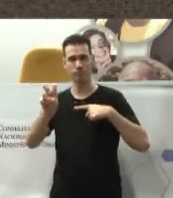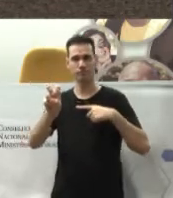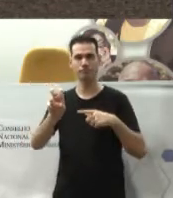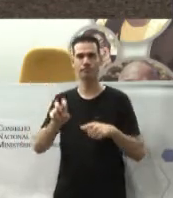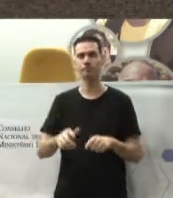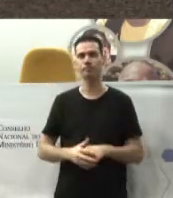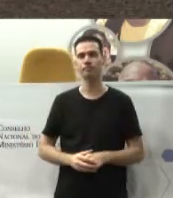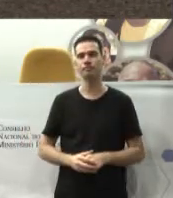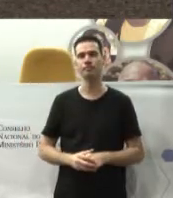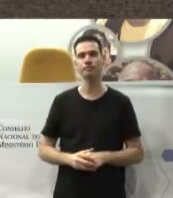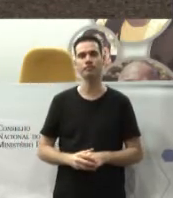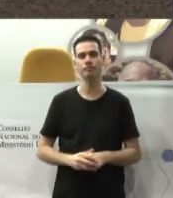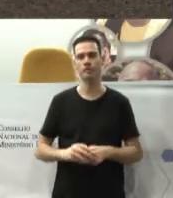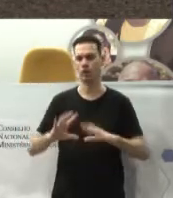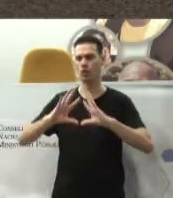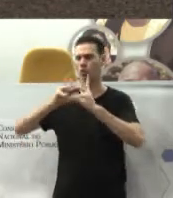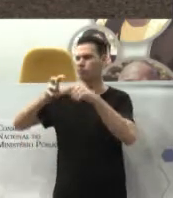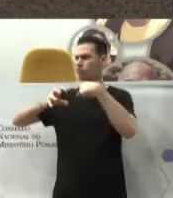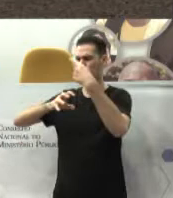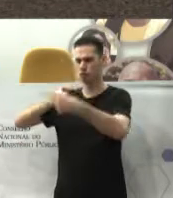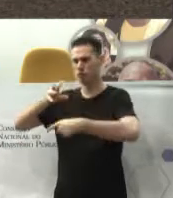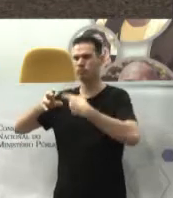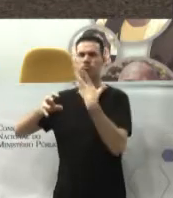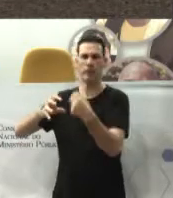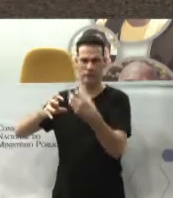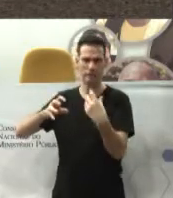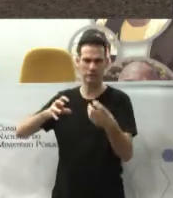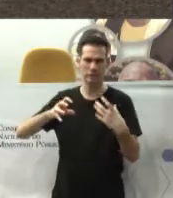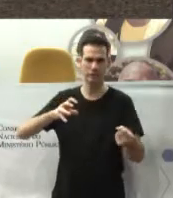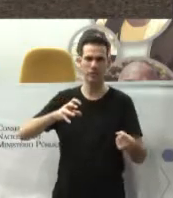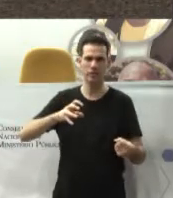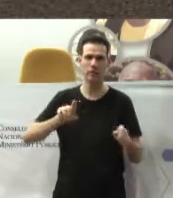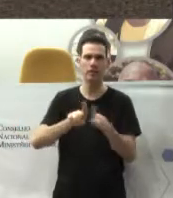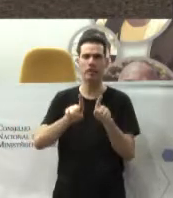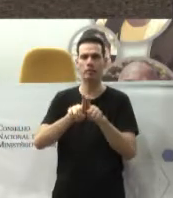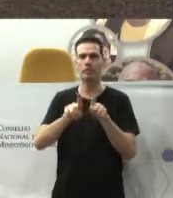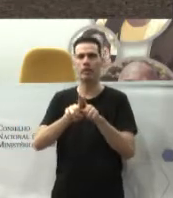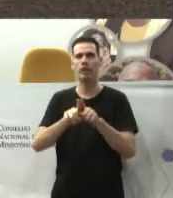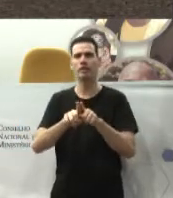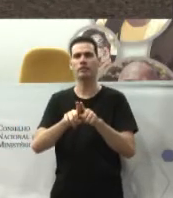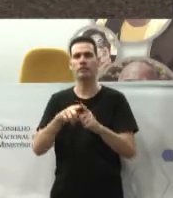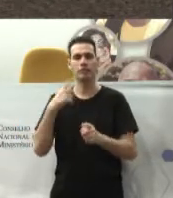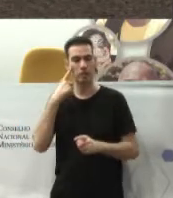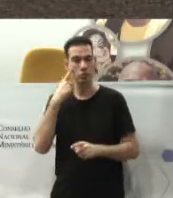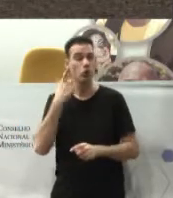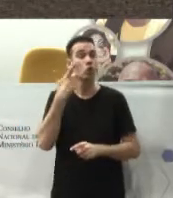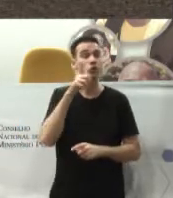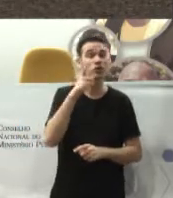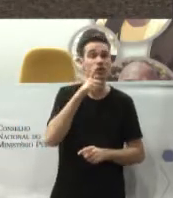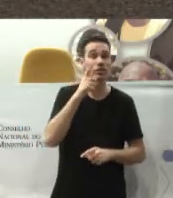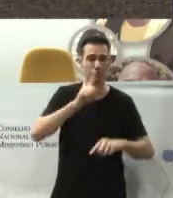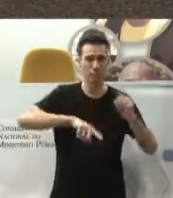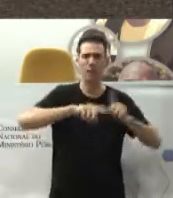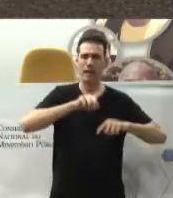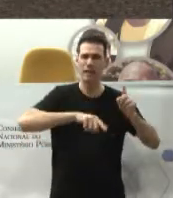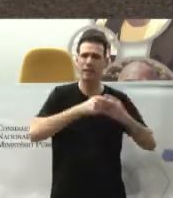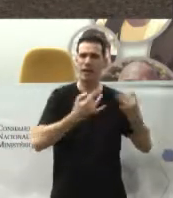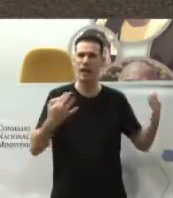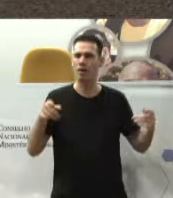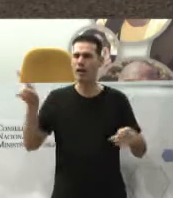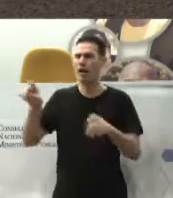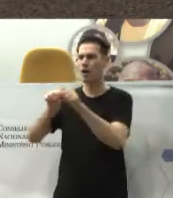aceito mundialmente. Estamos adquirindo material, as OPMEs, pelo preço